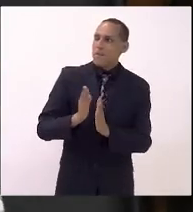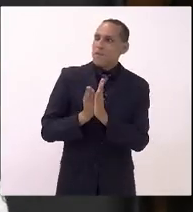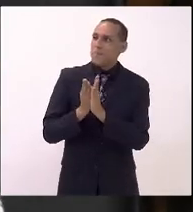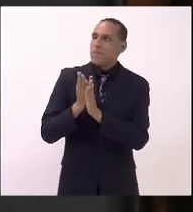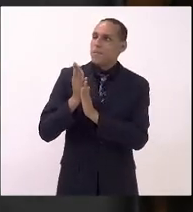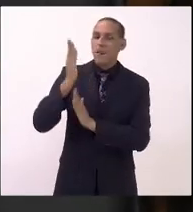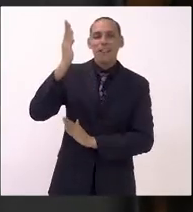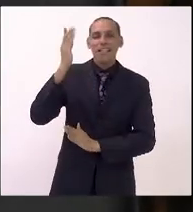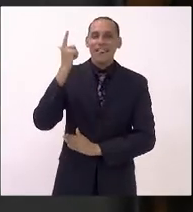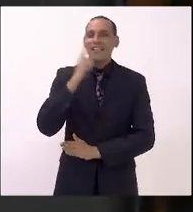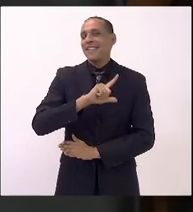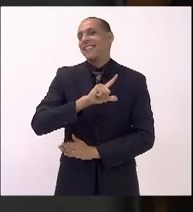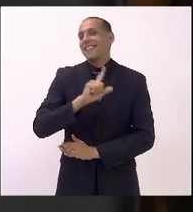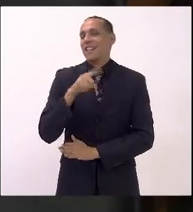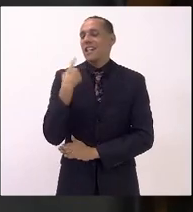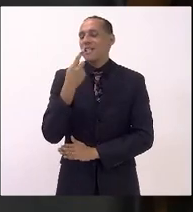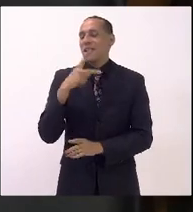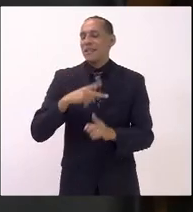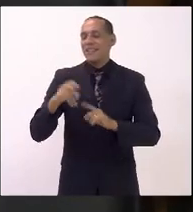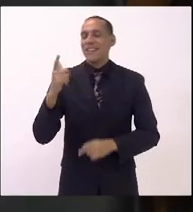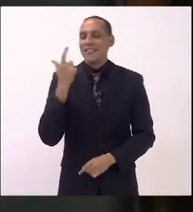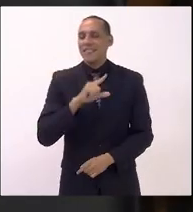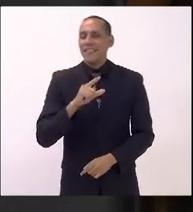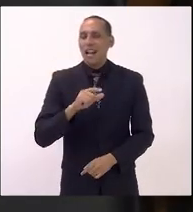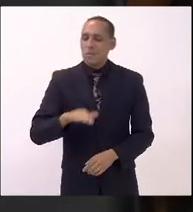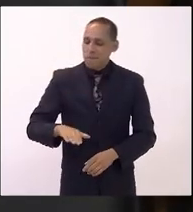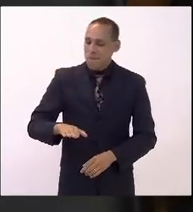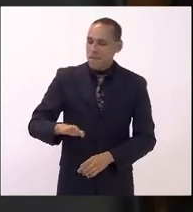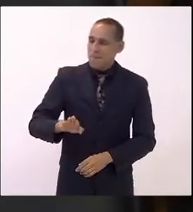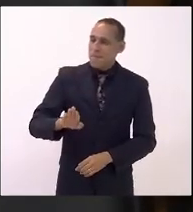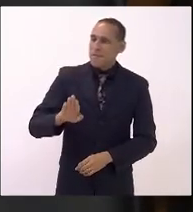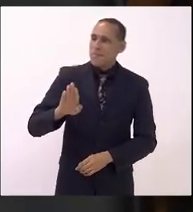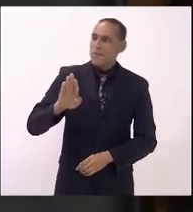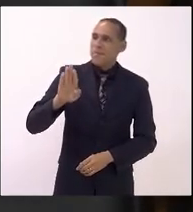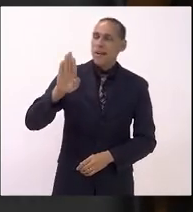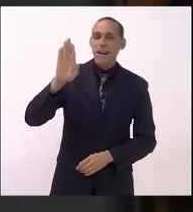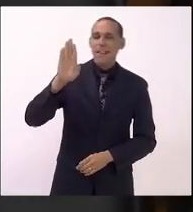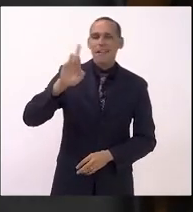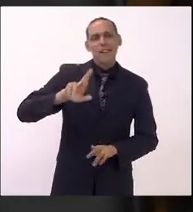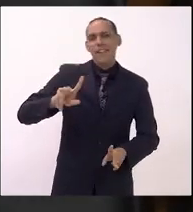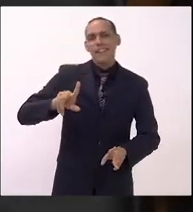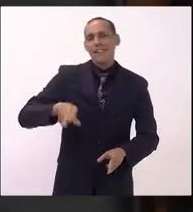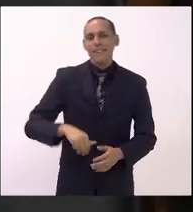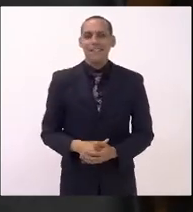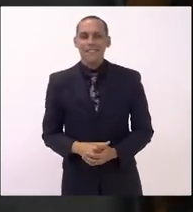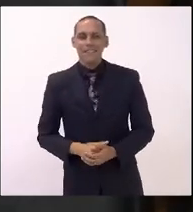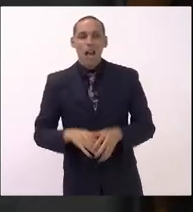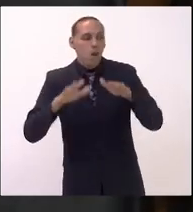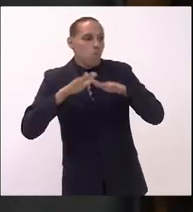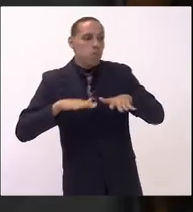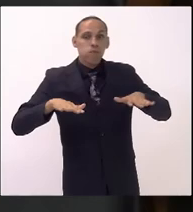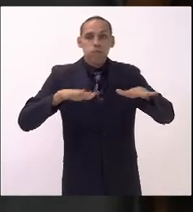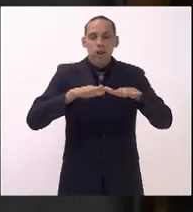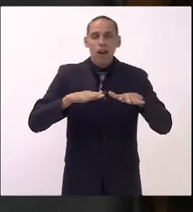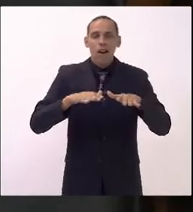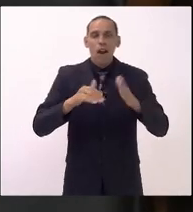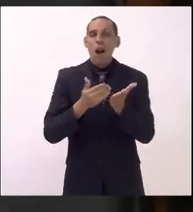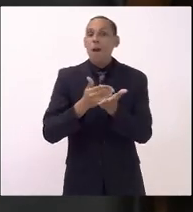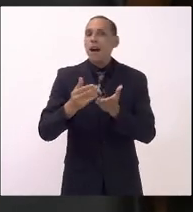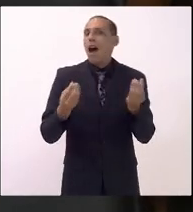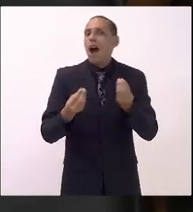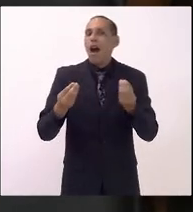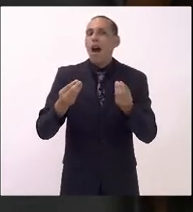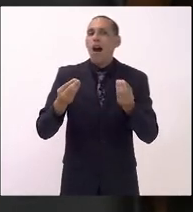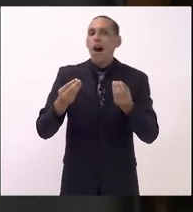Com certeza é isso que vai ser a nossa vitória. De baixo para cima. É diferente. Né? Todo mundo costuma vir de